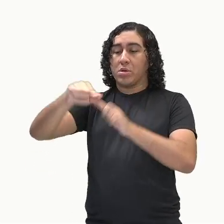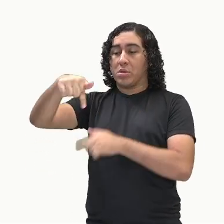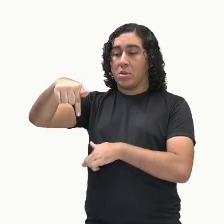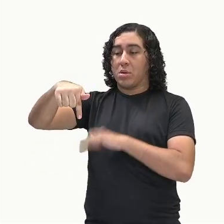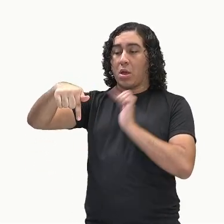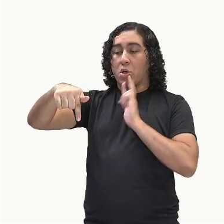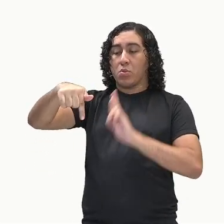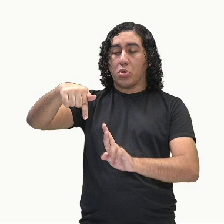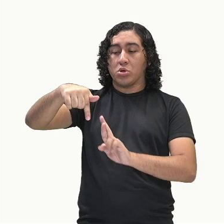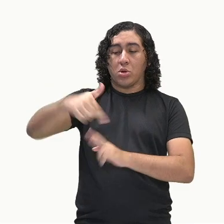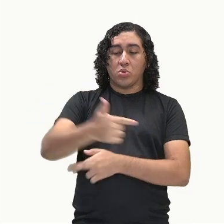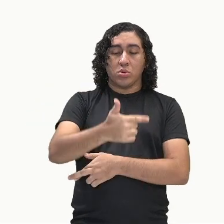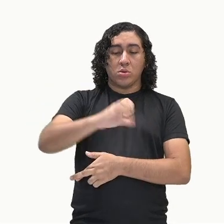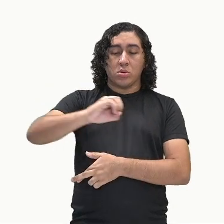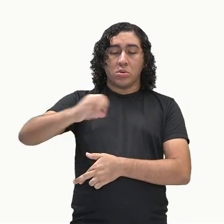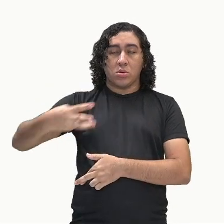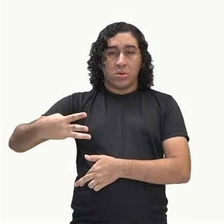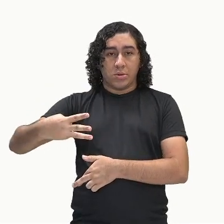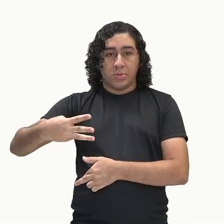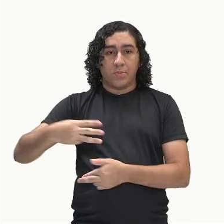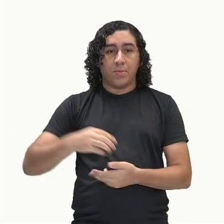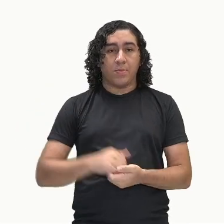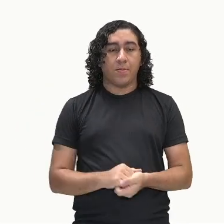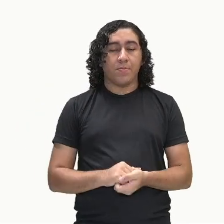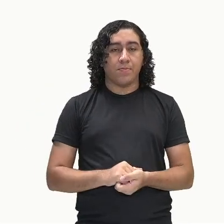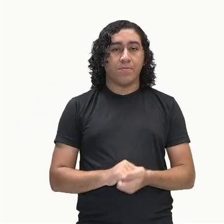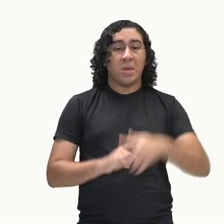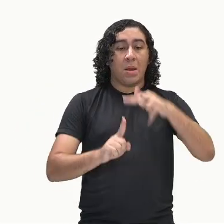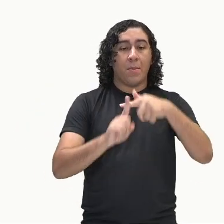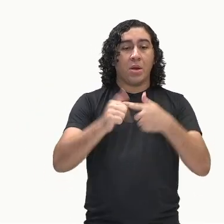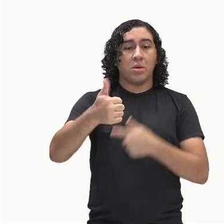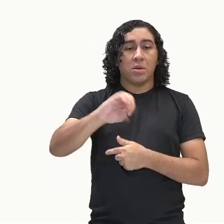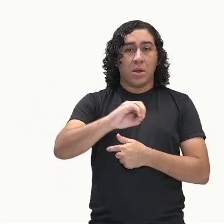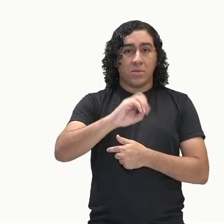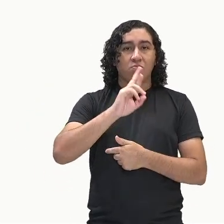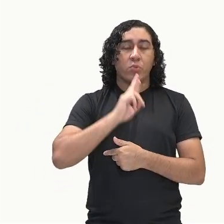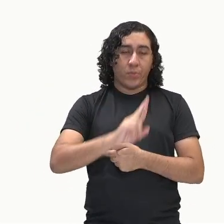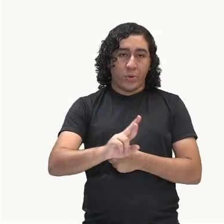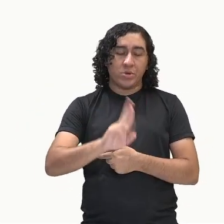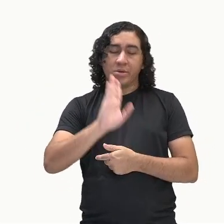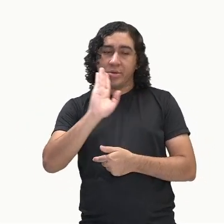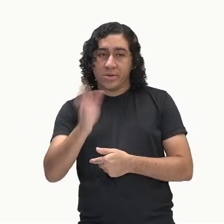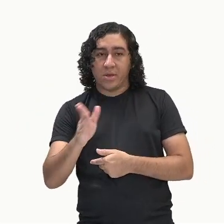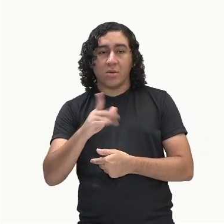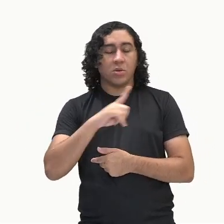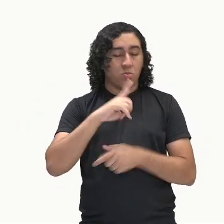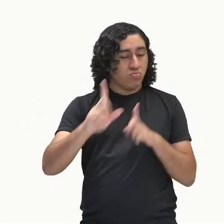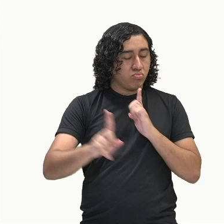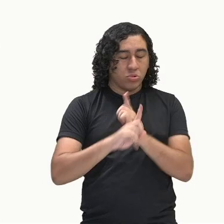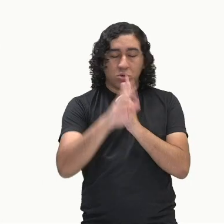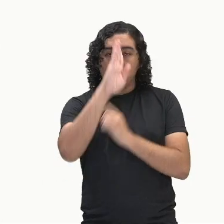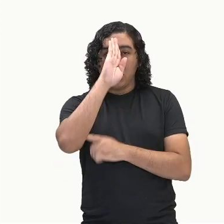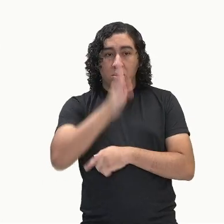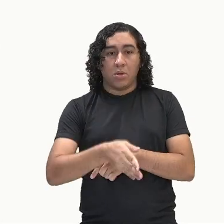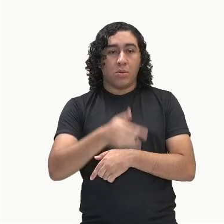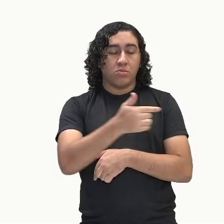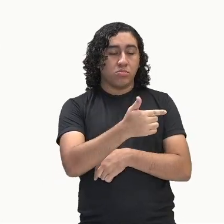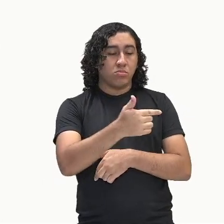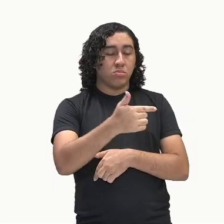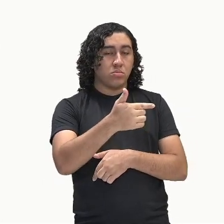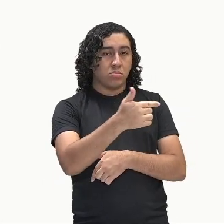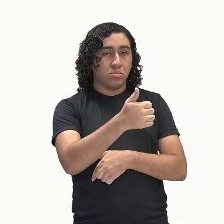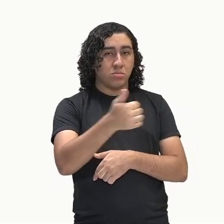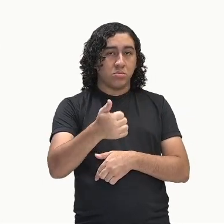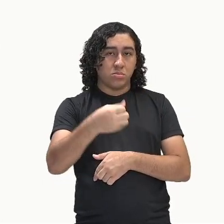vai dar 203. Somando com 10, o nosso